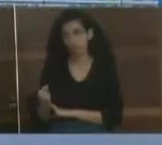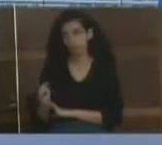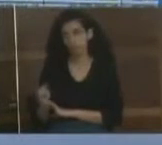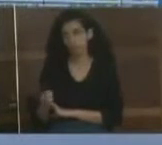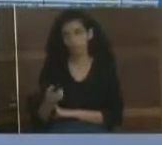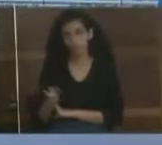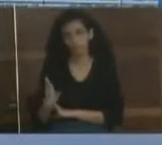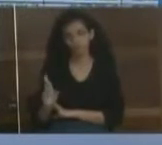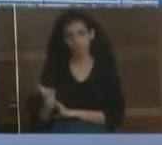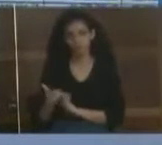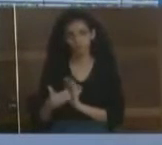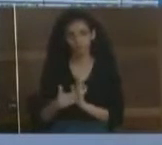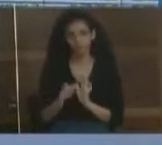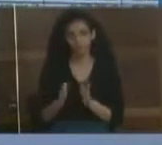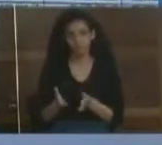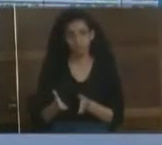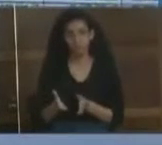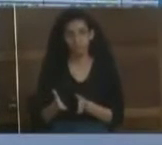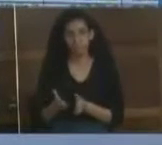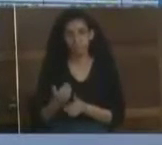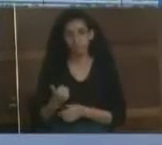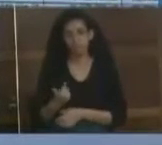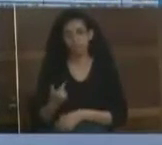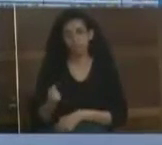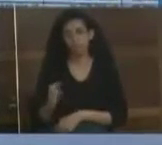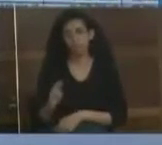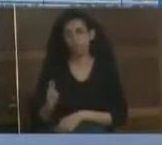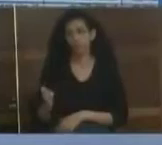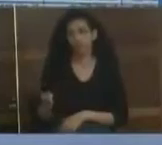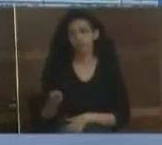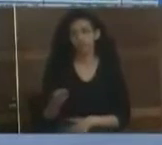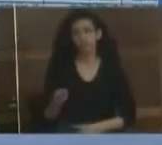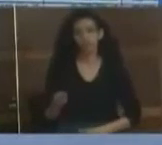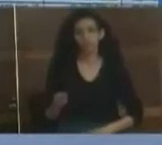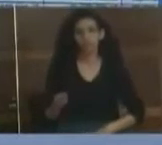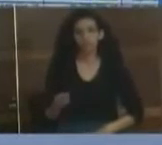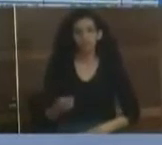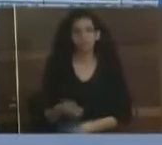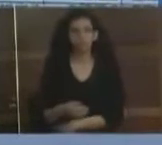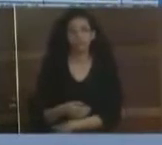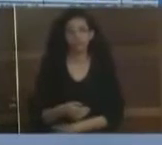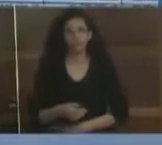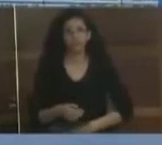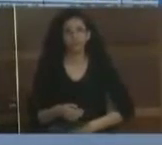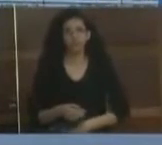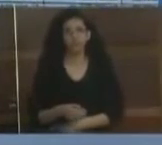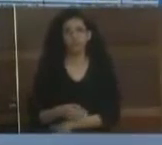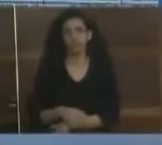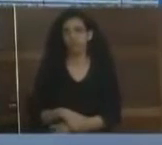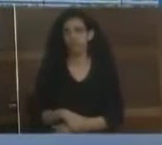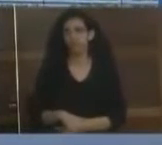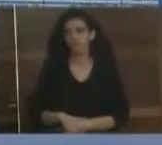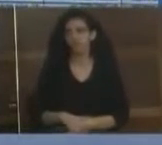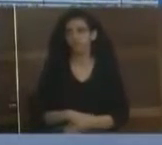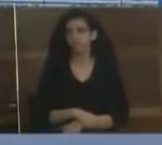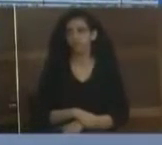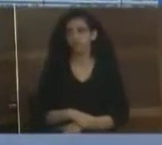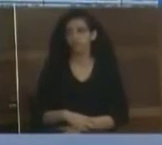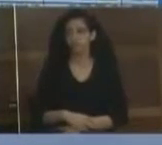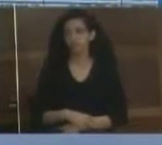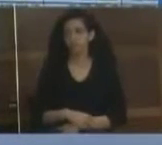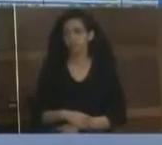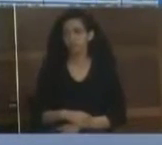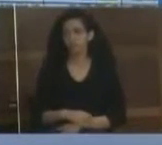despesas empenhadas até o 3º quadrimestre de 10 milhões 469 mil reais em indenizações